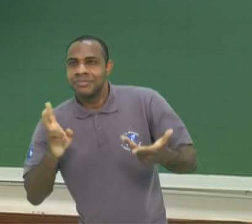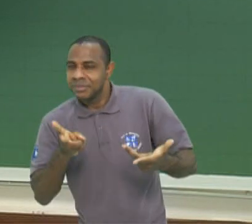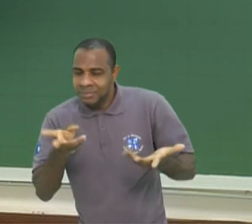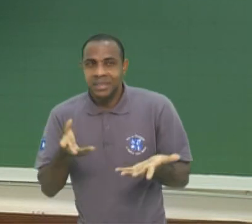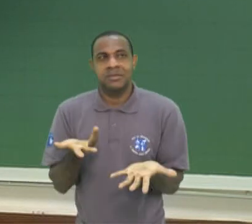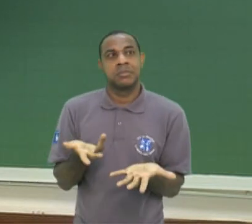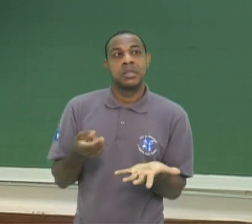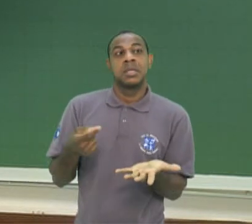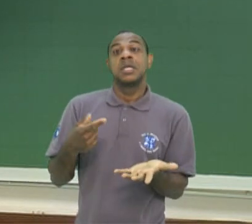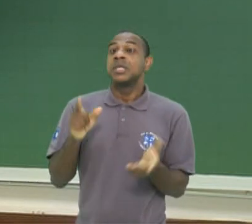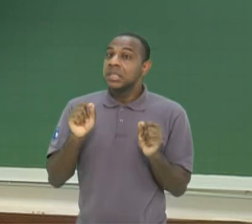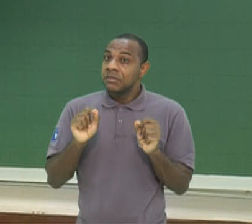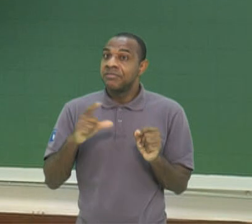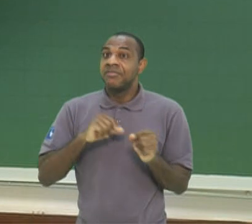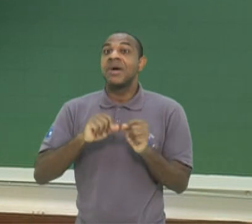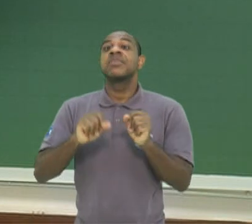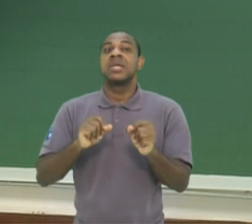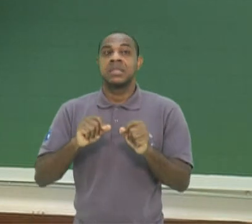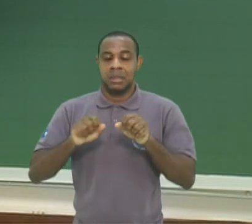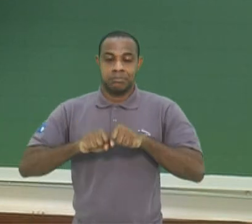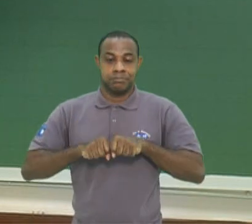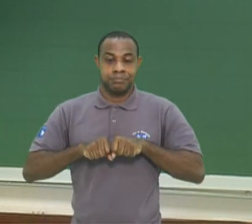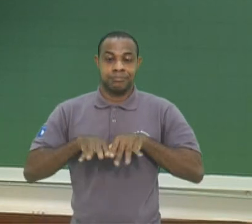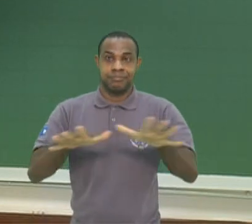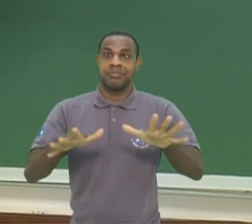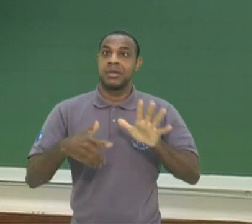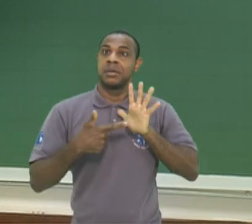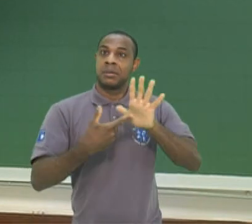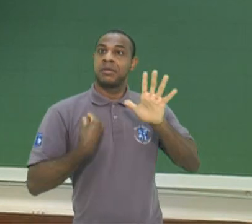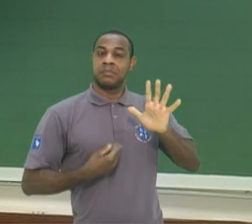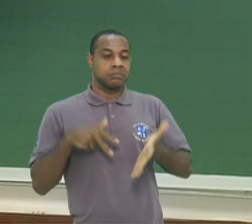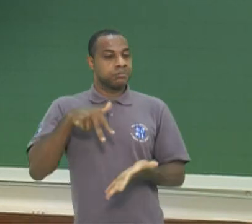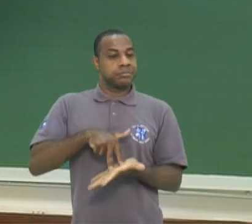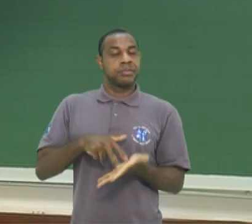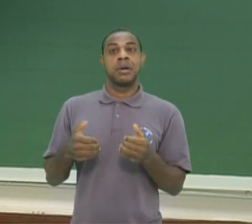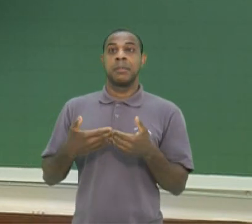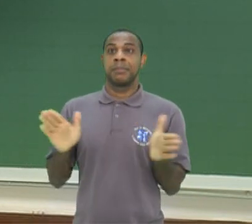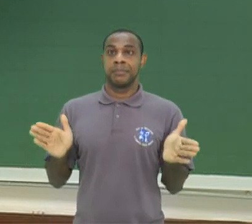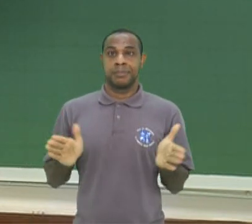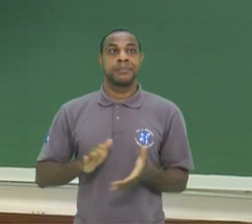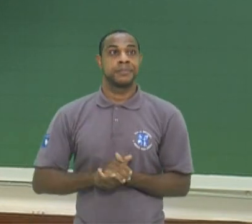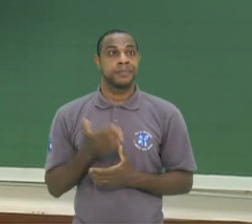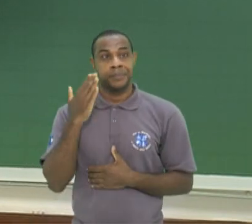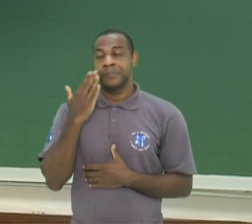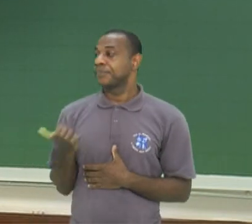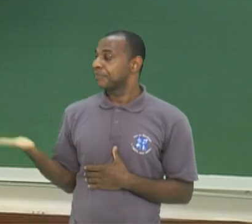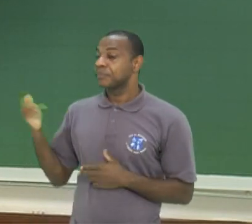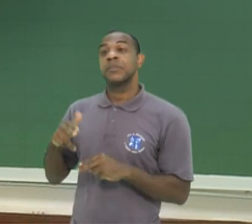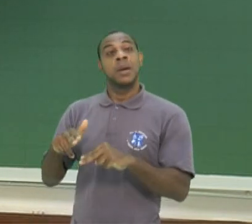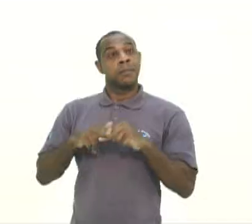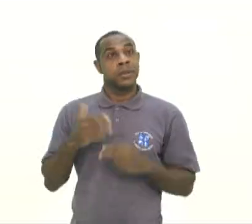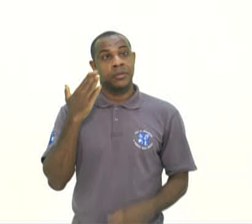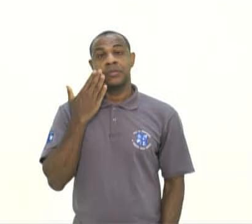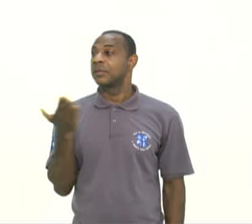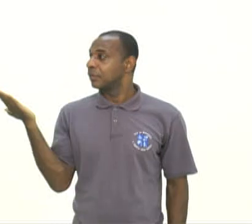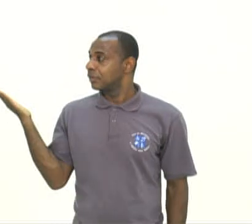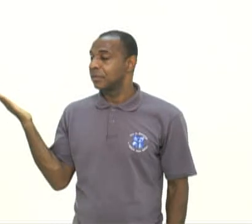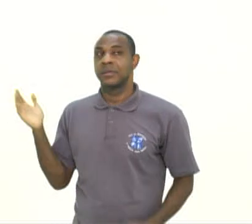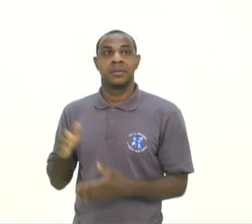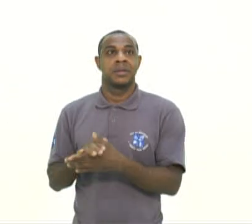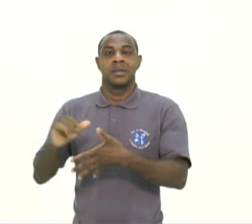nós tenhamos aí uma condição de exposição maior, tá? Então, aqui por isso a imagem, né,